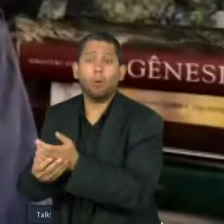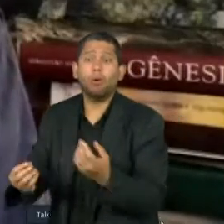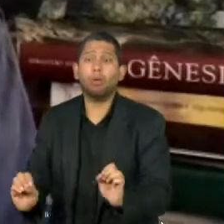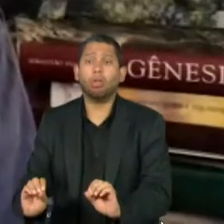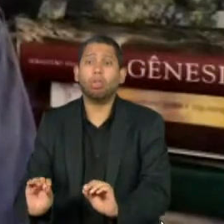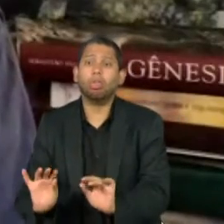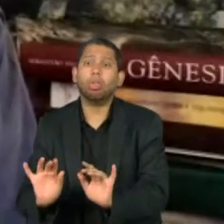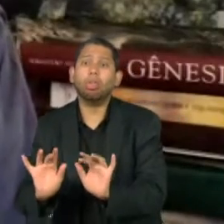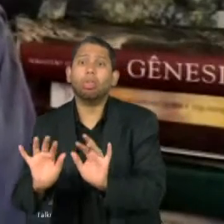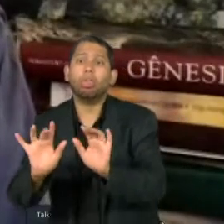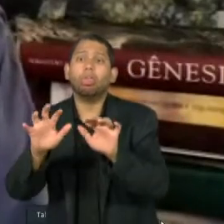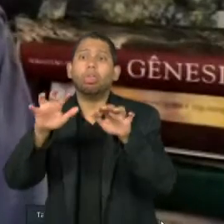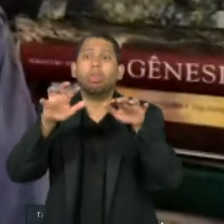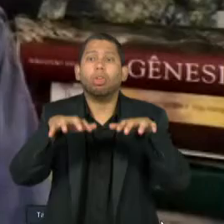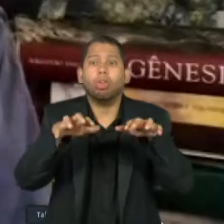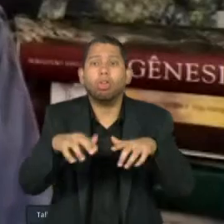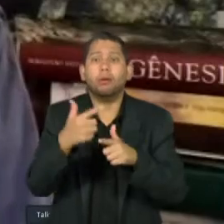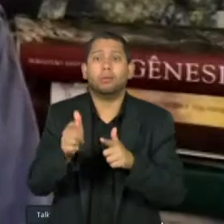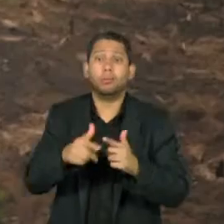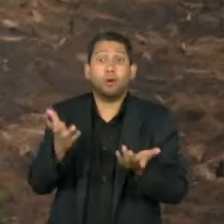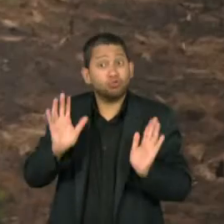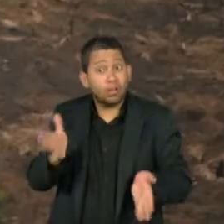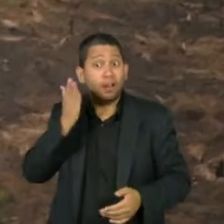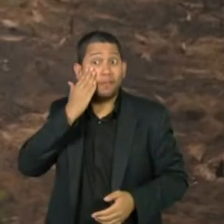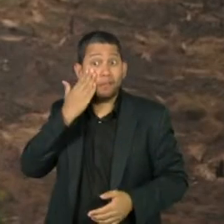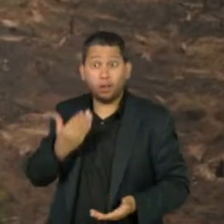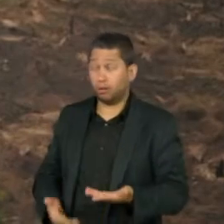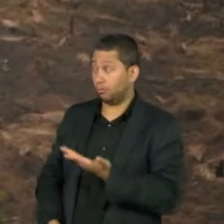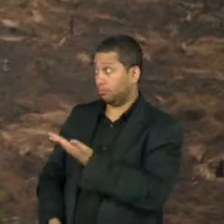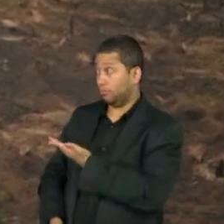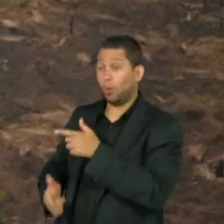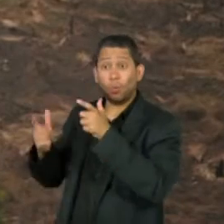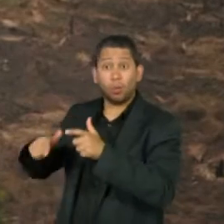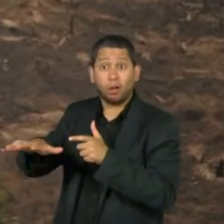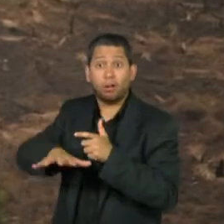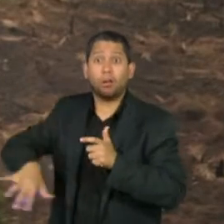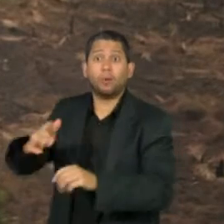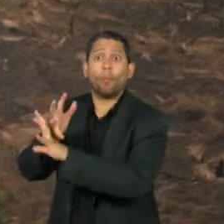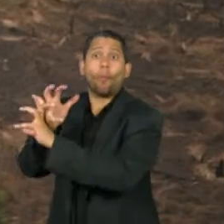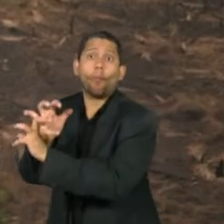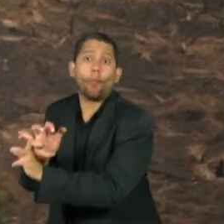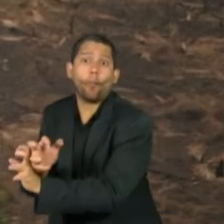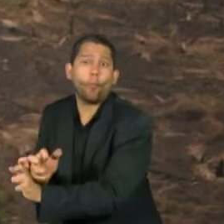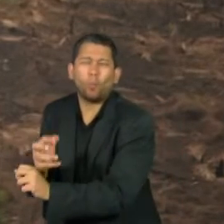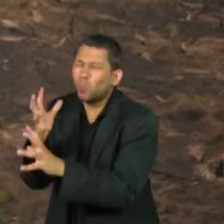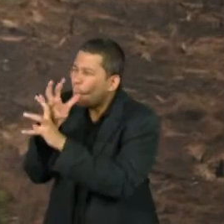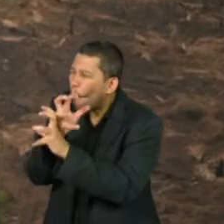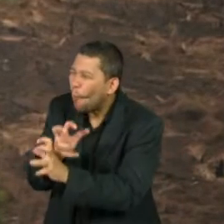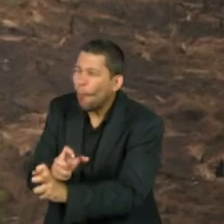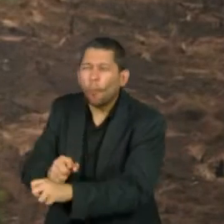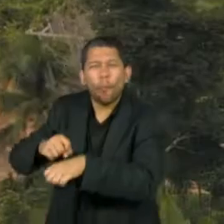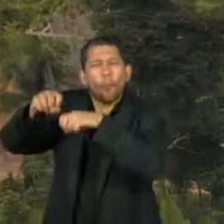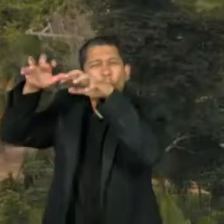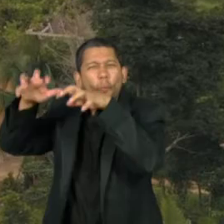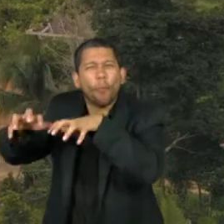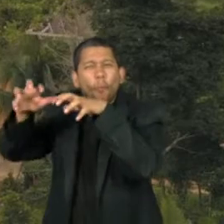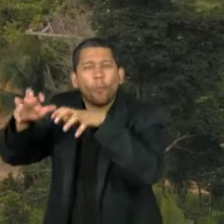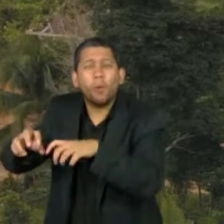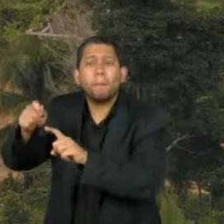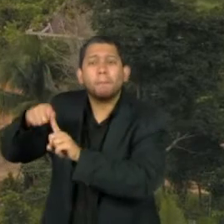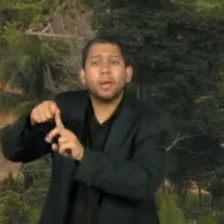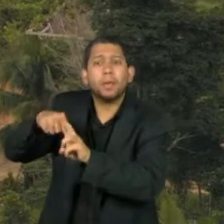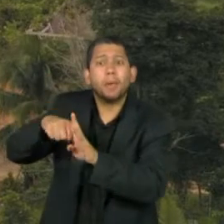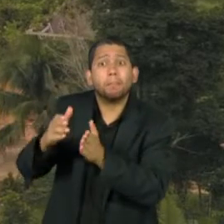da fronteira da Amazônia com o Cerrado, está secando, os dias de seca estão ficando tão mais estendidos que já